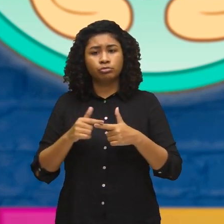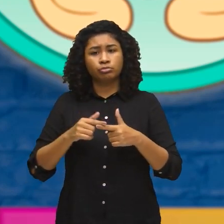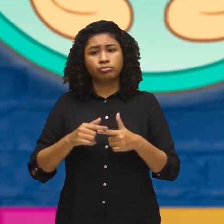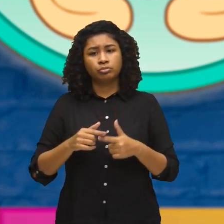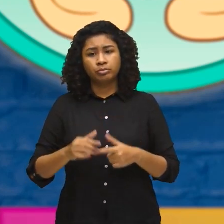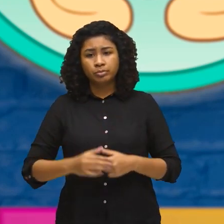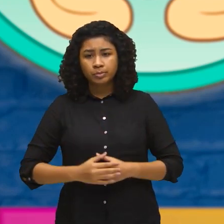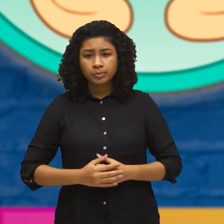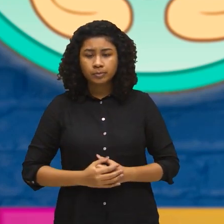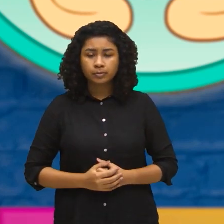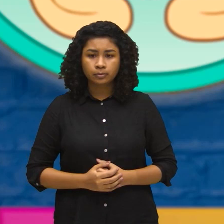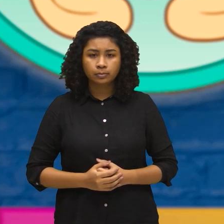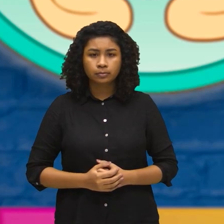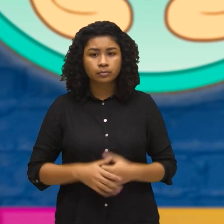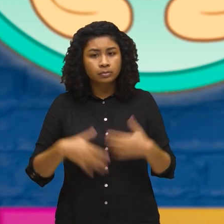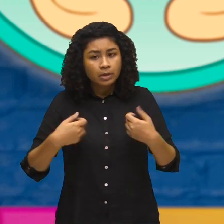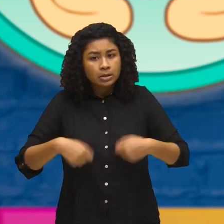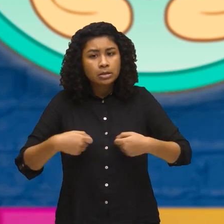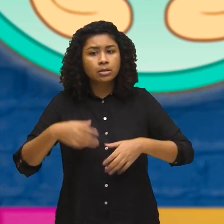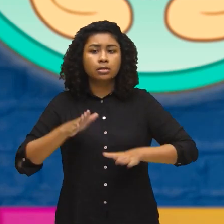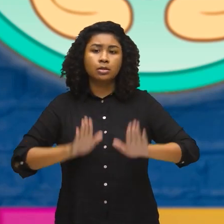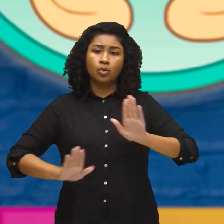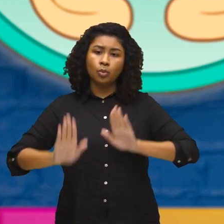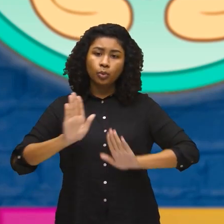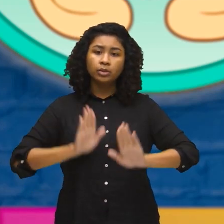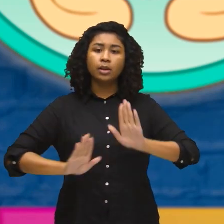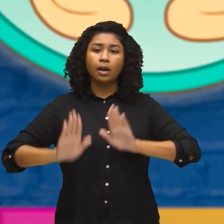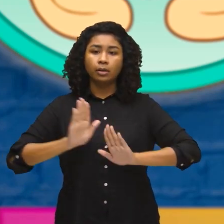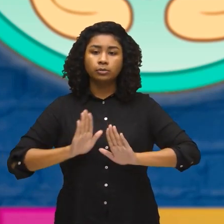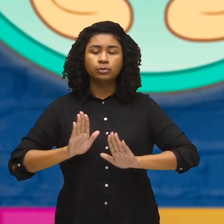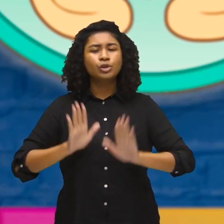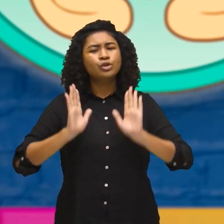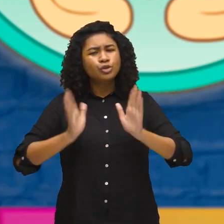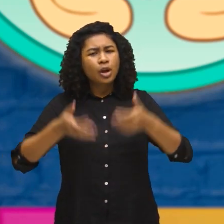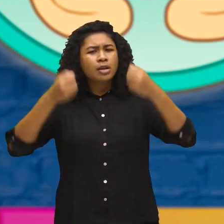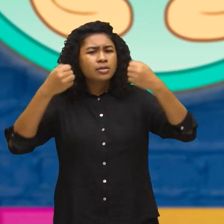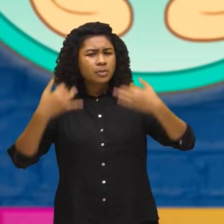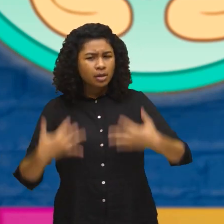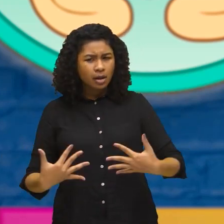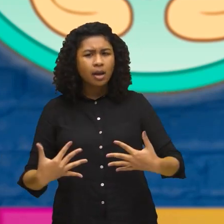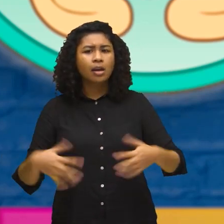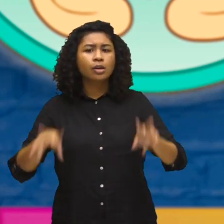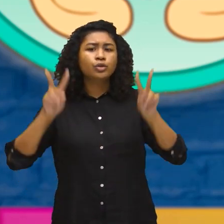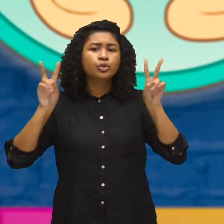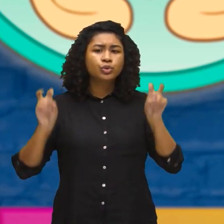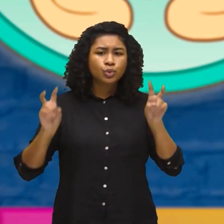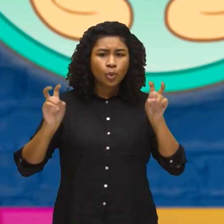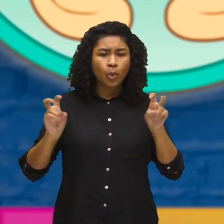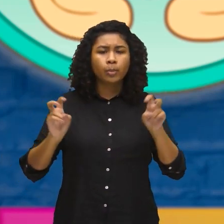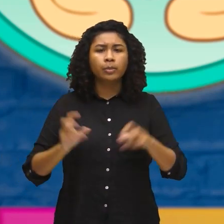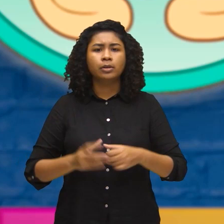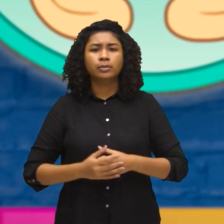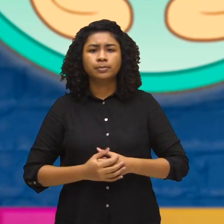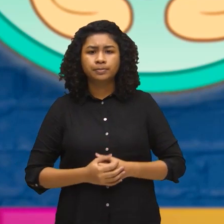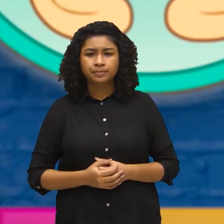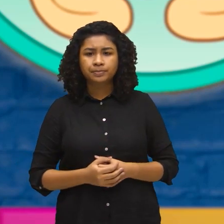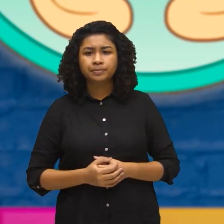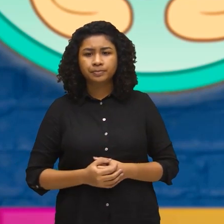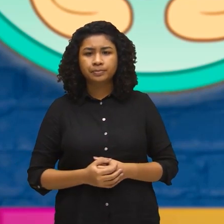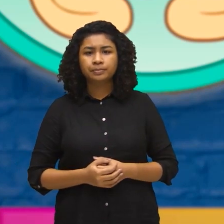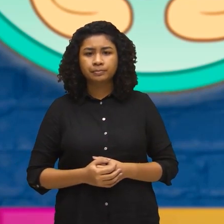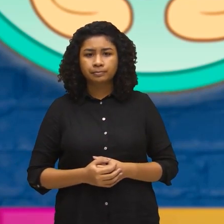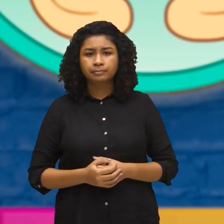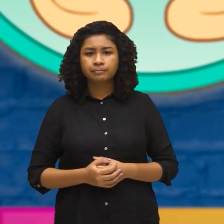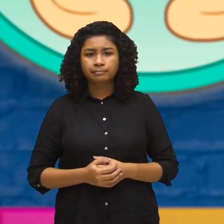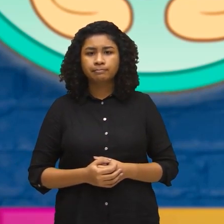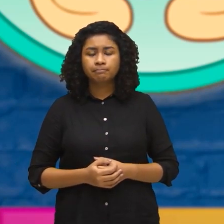bom? Então, bora lá. A gente já falou um pouquinho das consequências para as vítimas e as